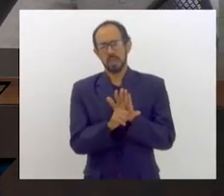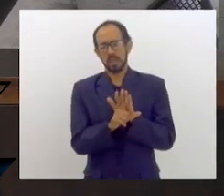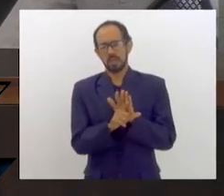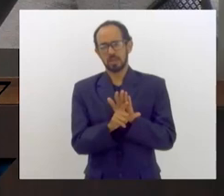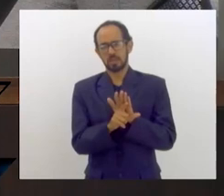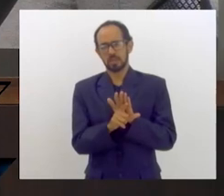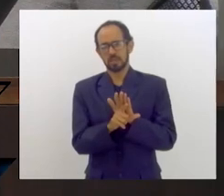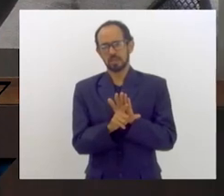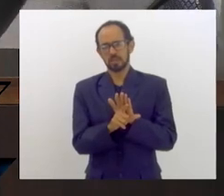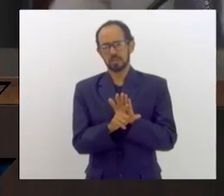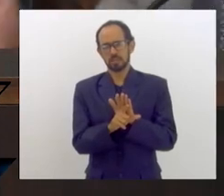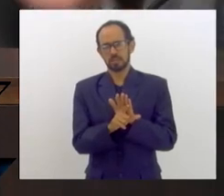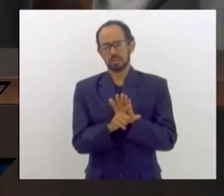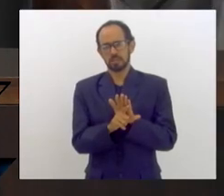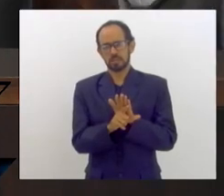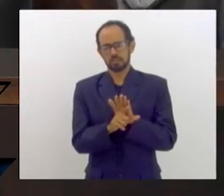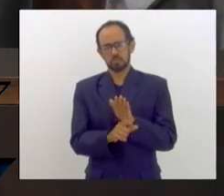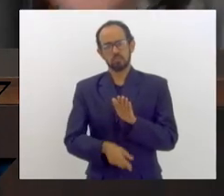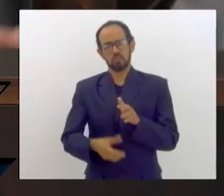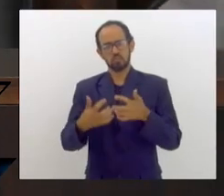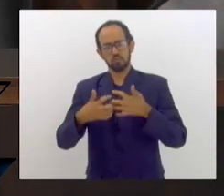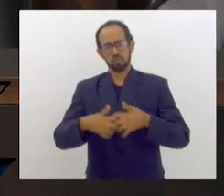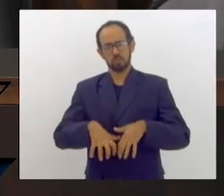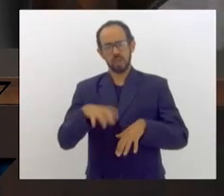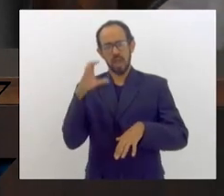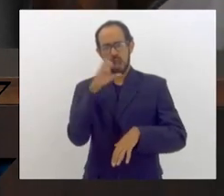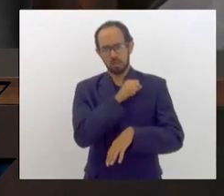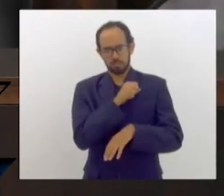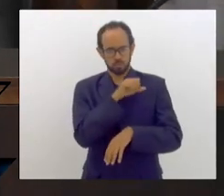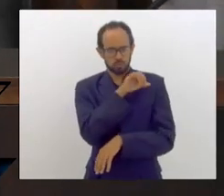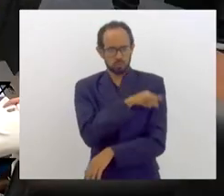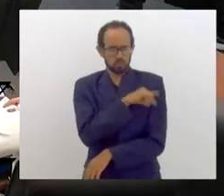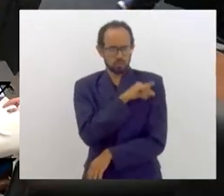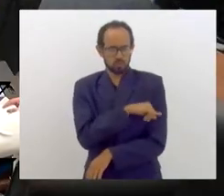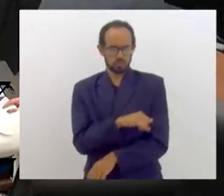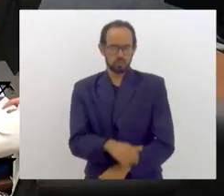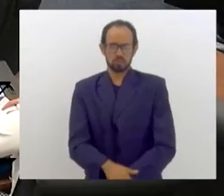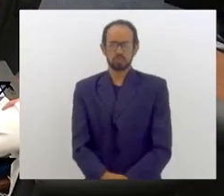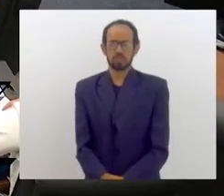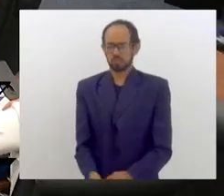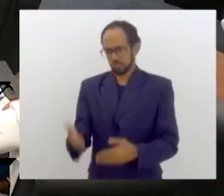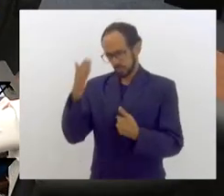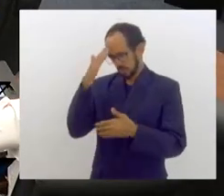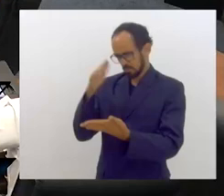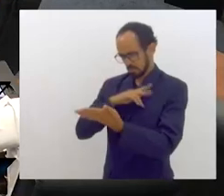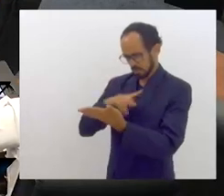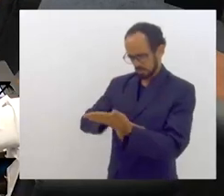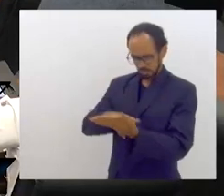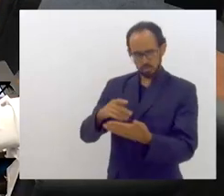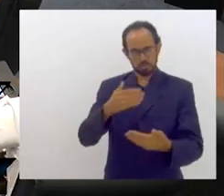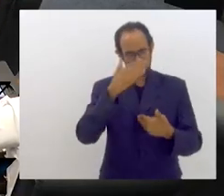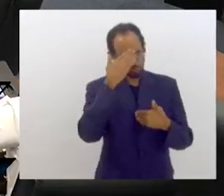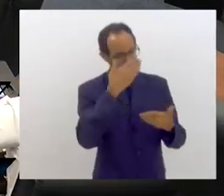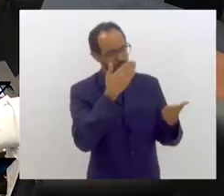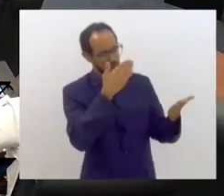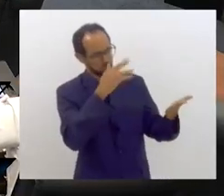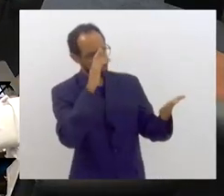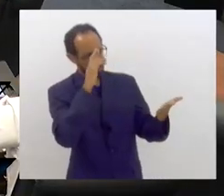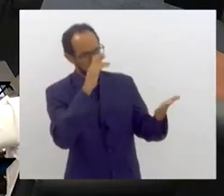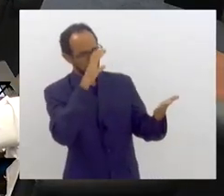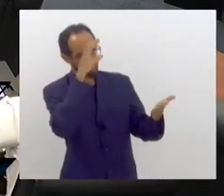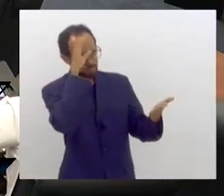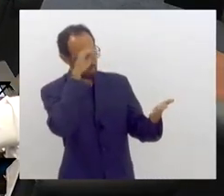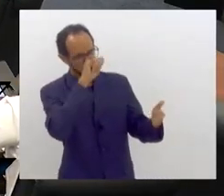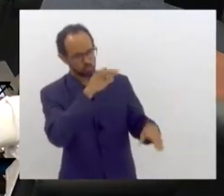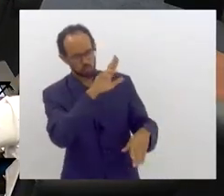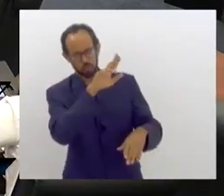ela seja posta no nosso estado o mais rápido possível. Obrigada, presidente. Obrigado aí, nobre deputado Tiaju,